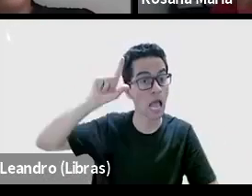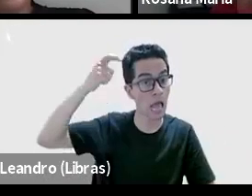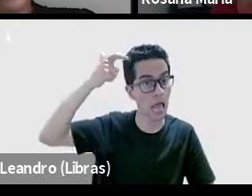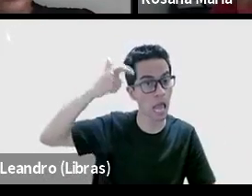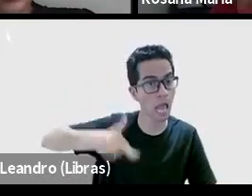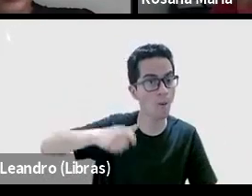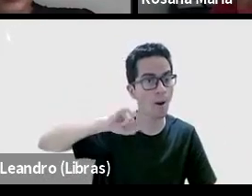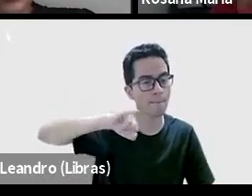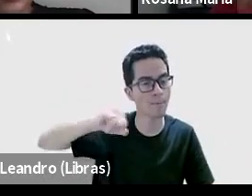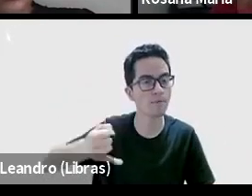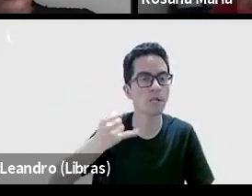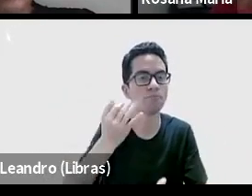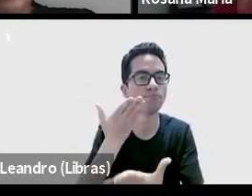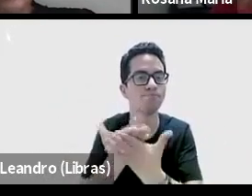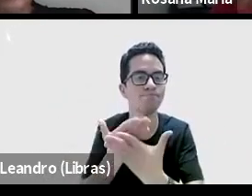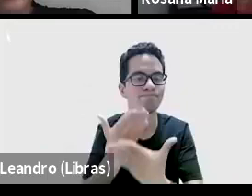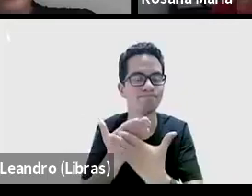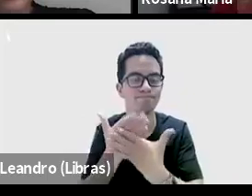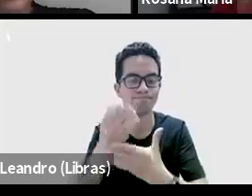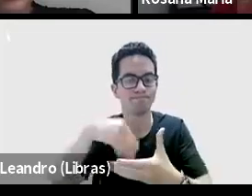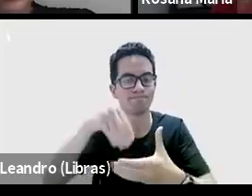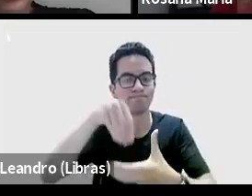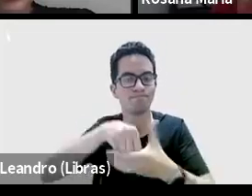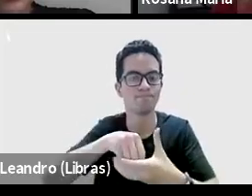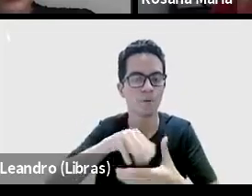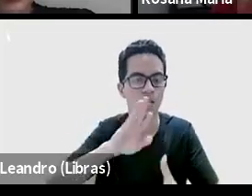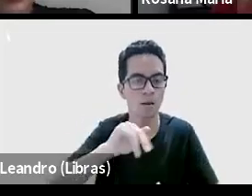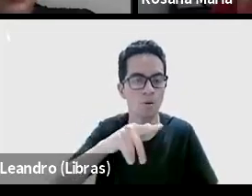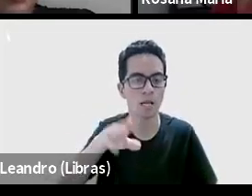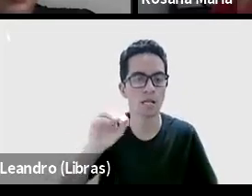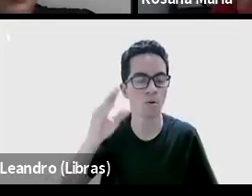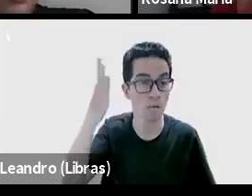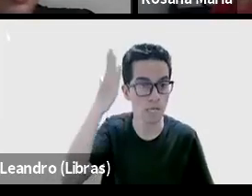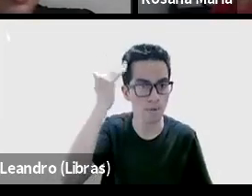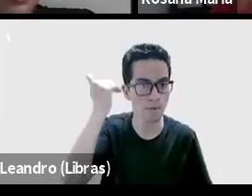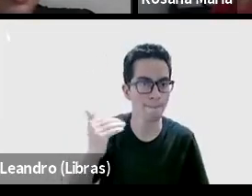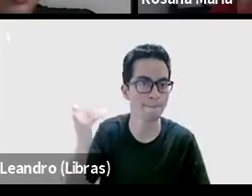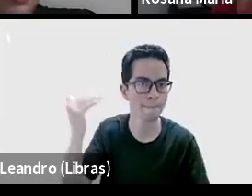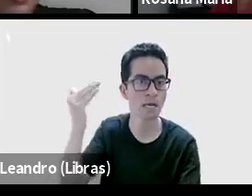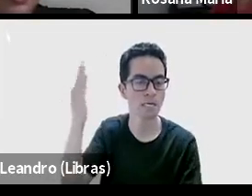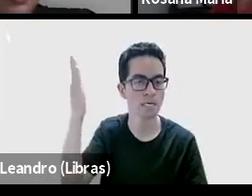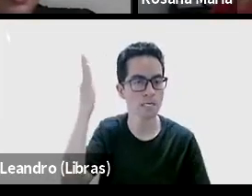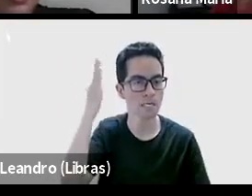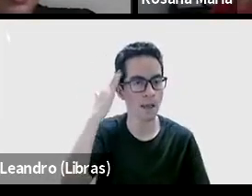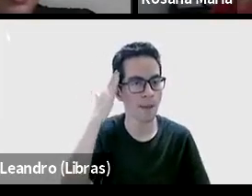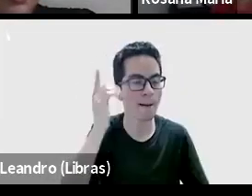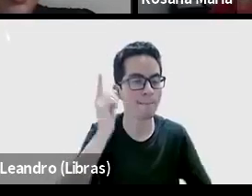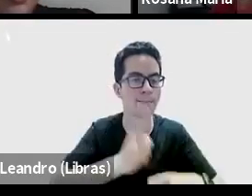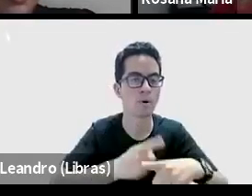tenho estudado, que é a questão da internacionalização nas instituições superiores, porque isso também tem sido muito...